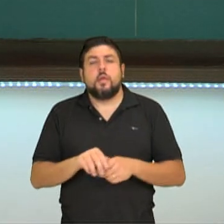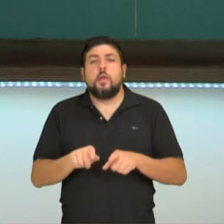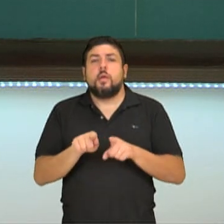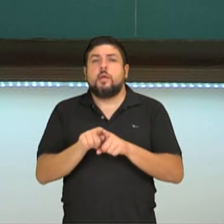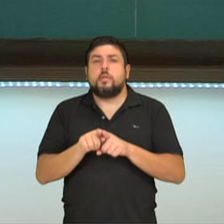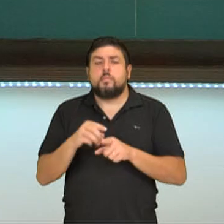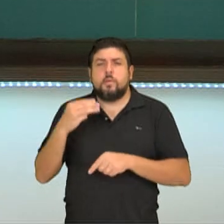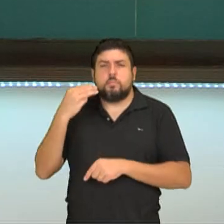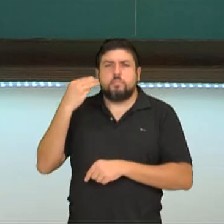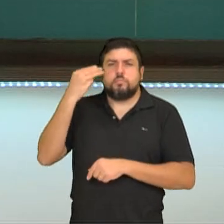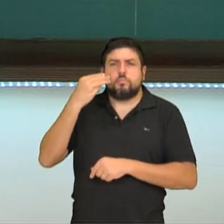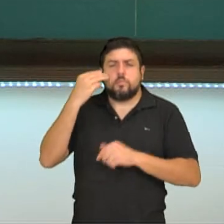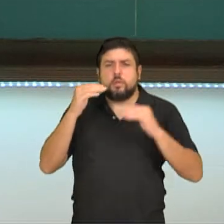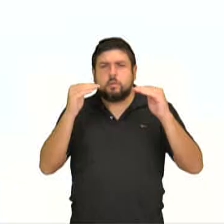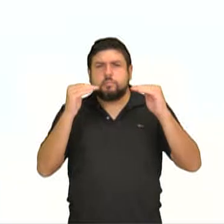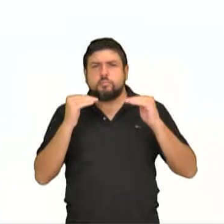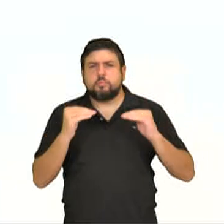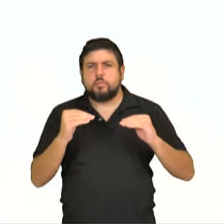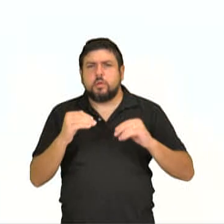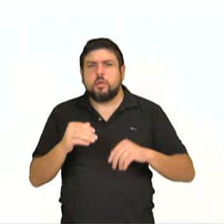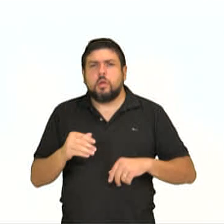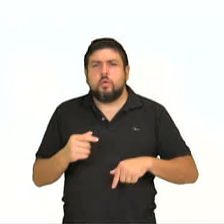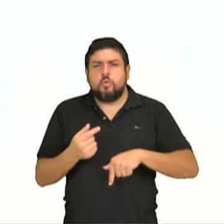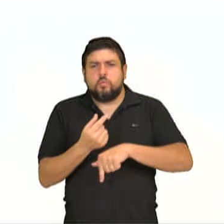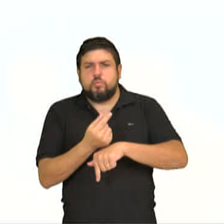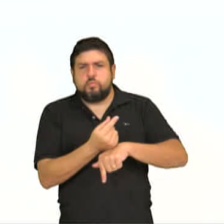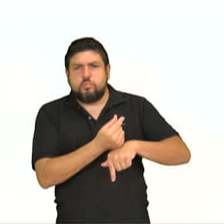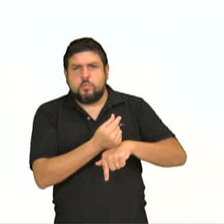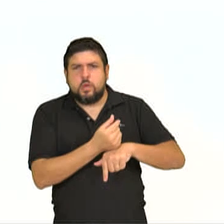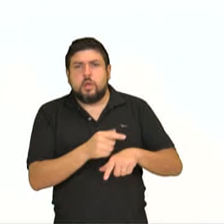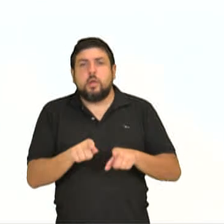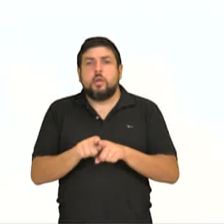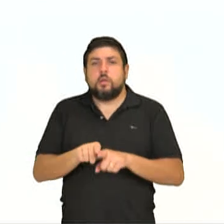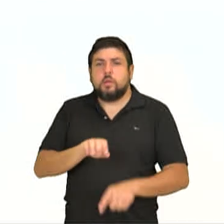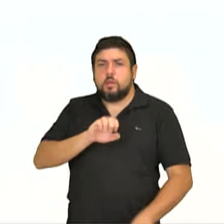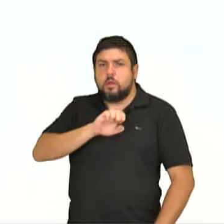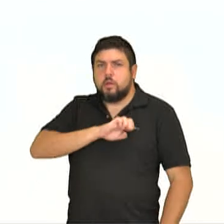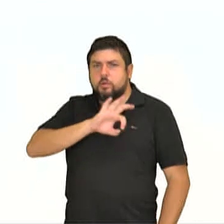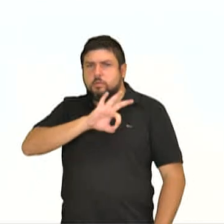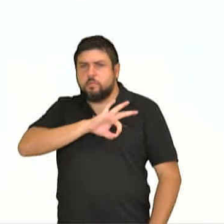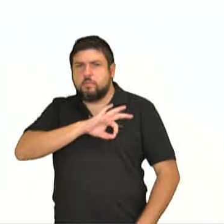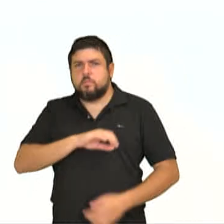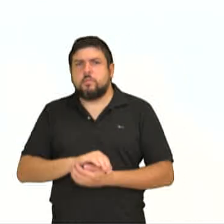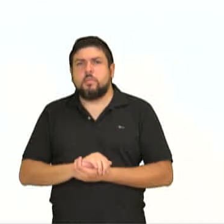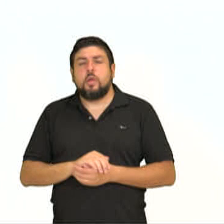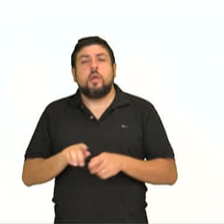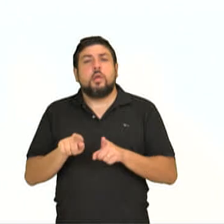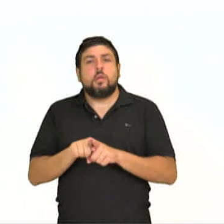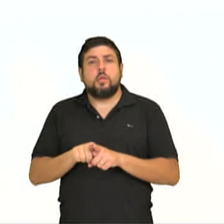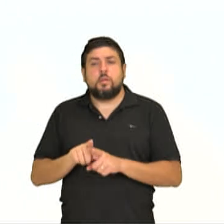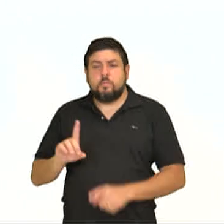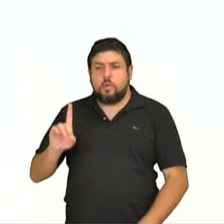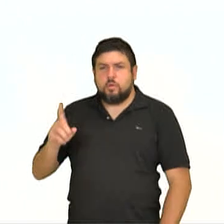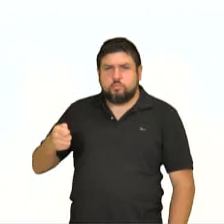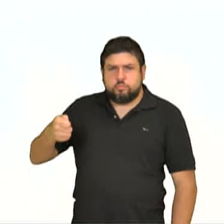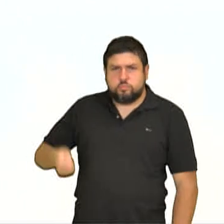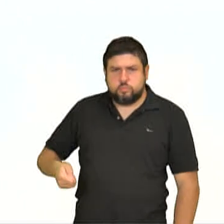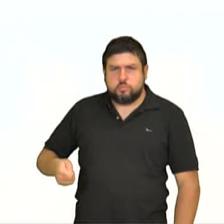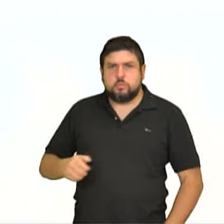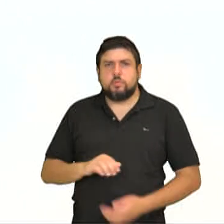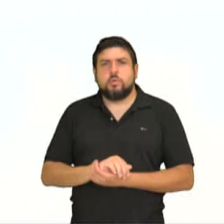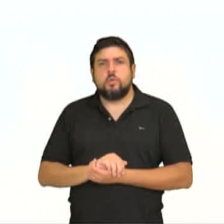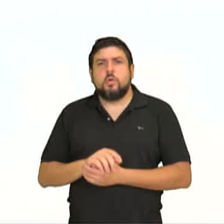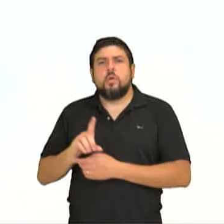magistrados menores, como os questores, né? E os edis. Ainda havia o ditador. Só que o ditador, ele